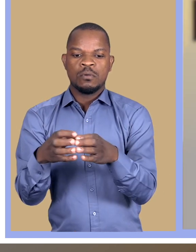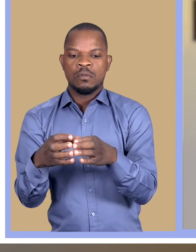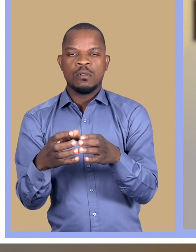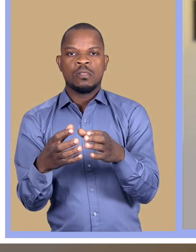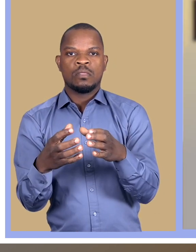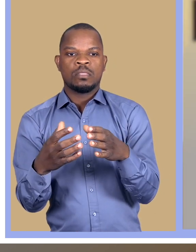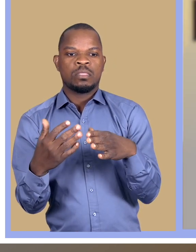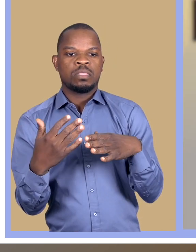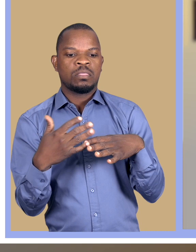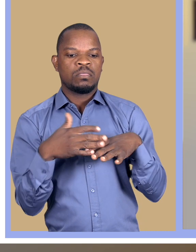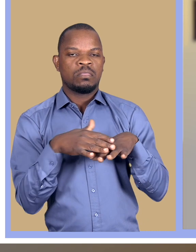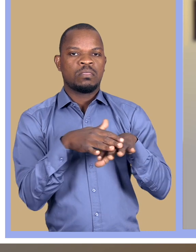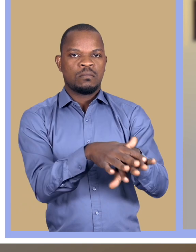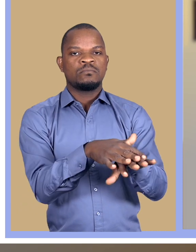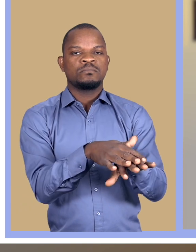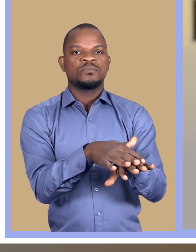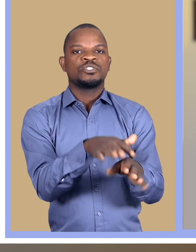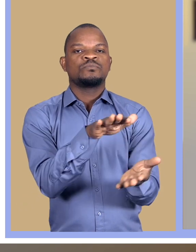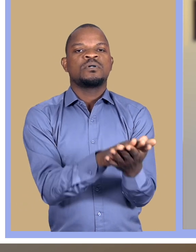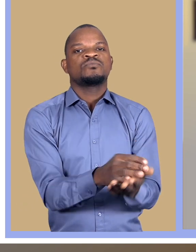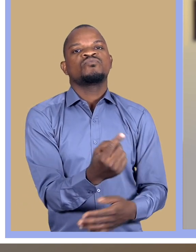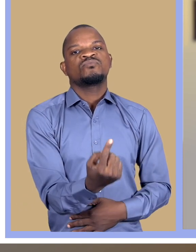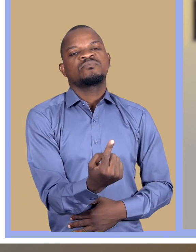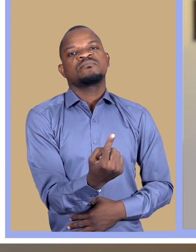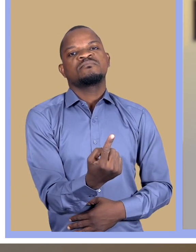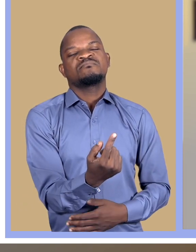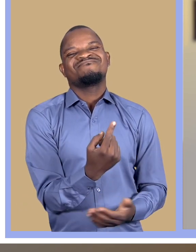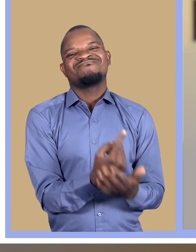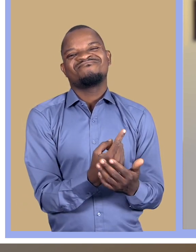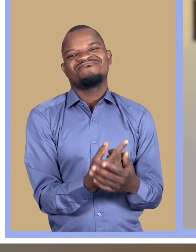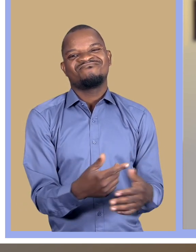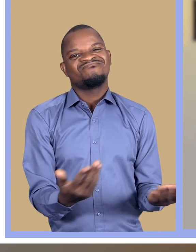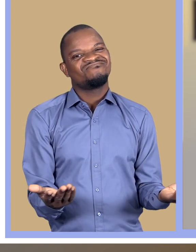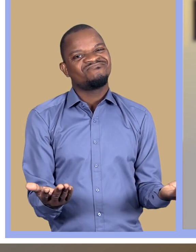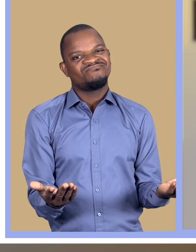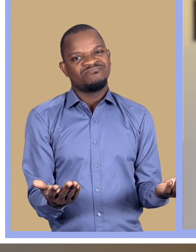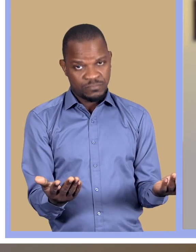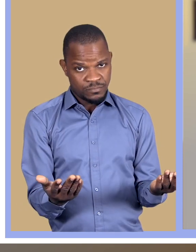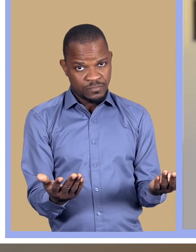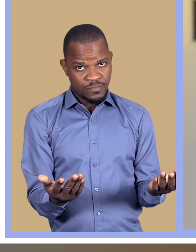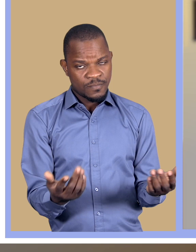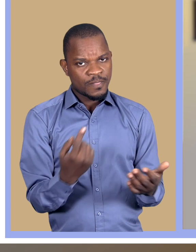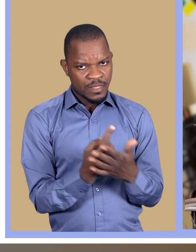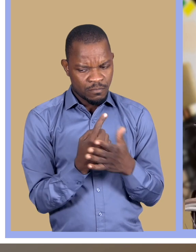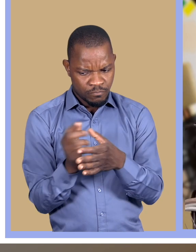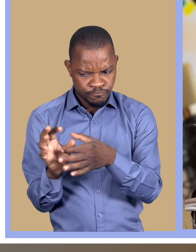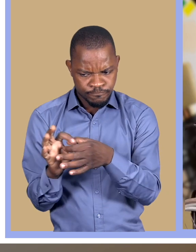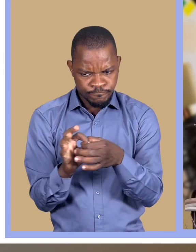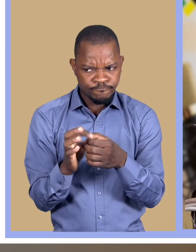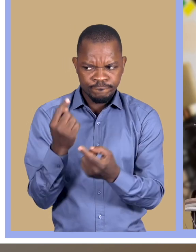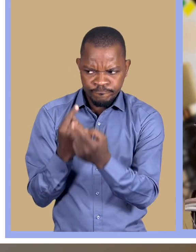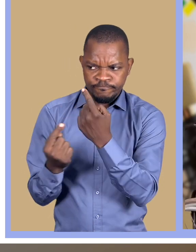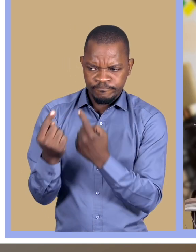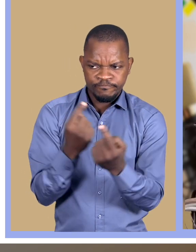campanha de limpeza no mesmo ponto e é desnecessário. Então, quanto mais coordenamos, quanto nós